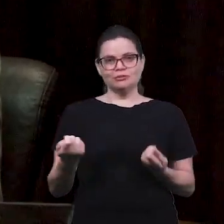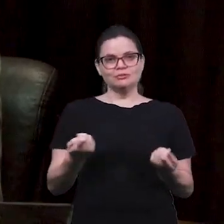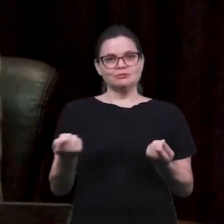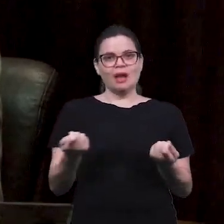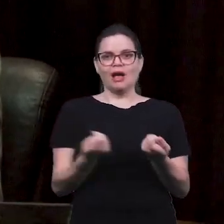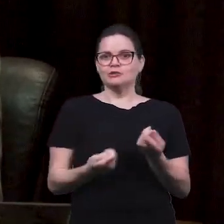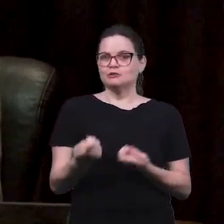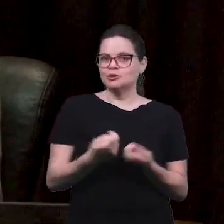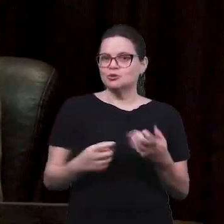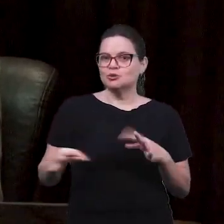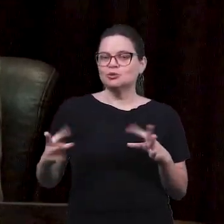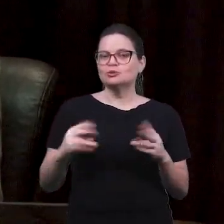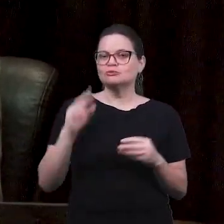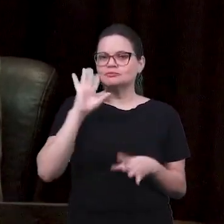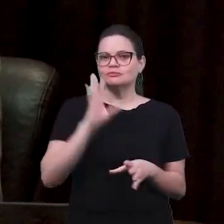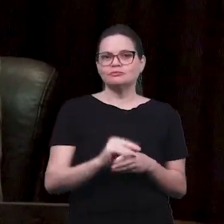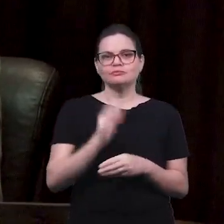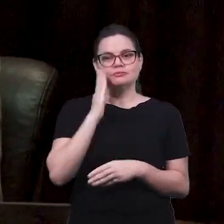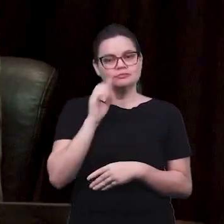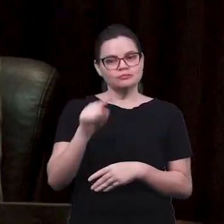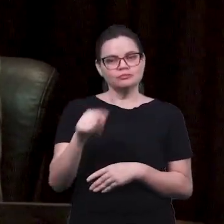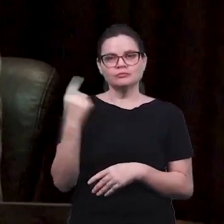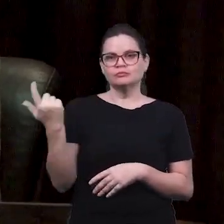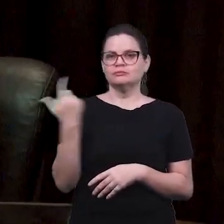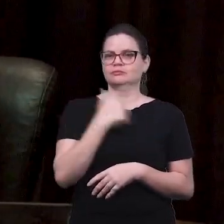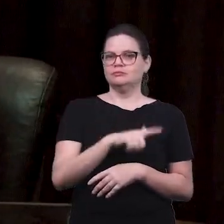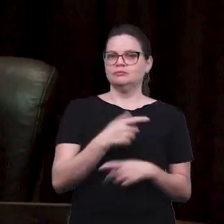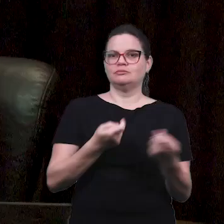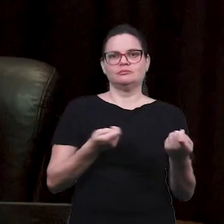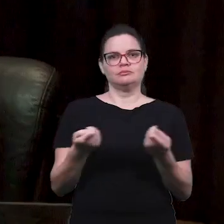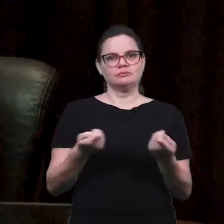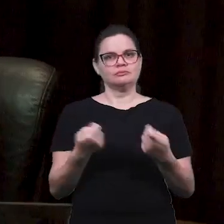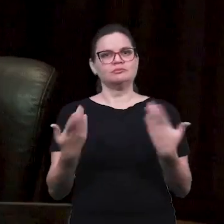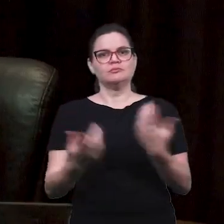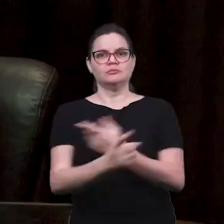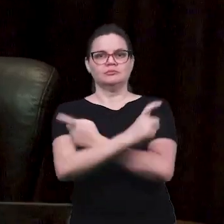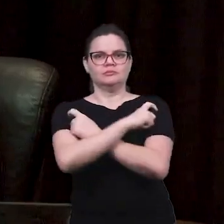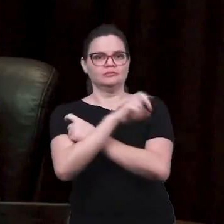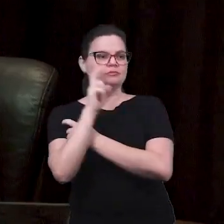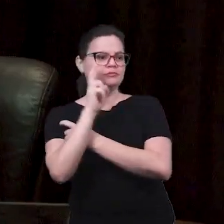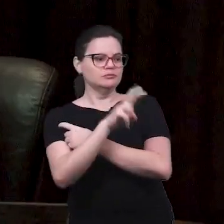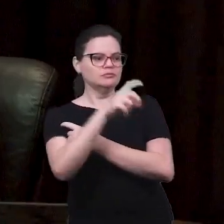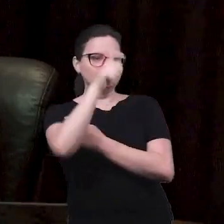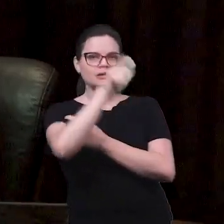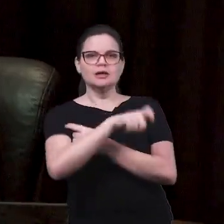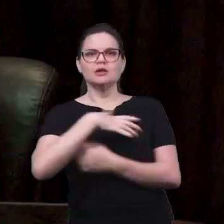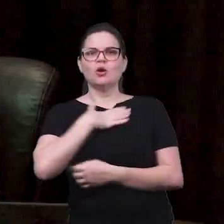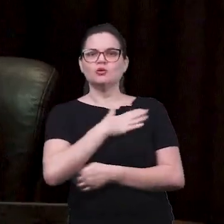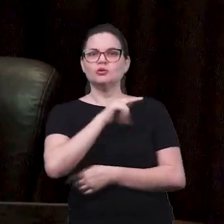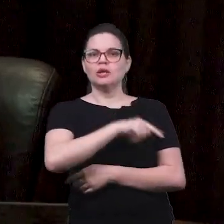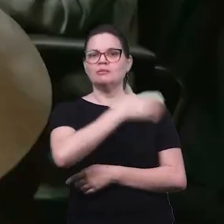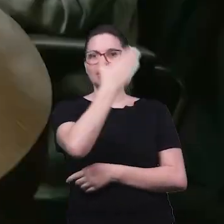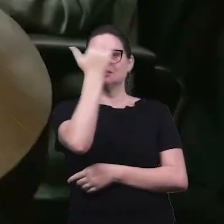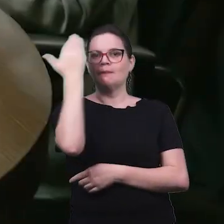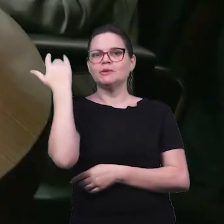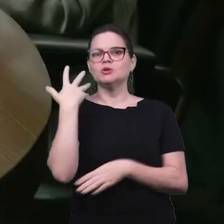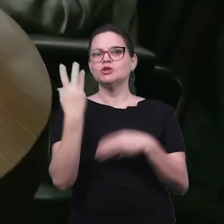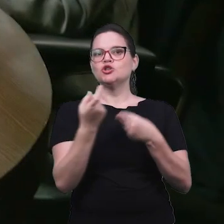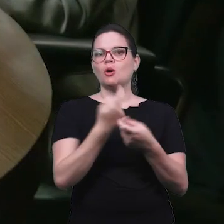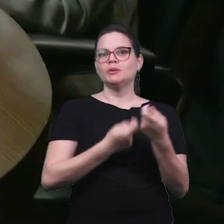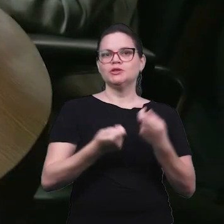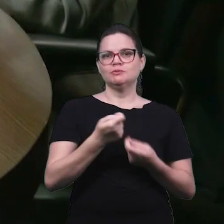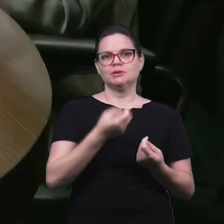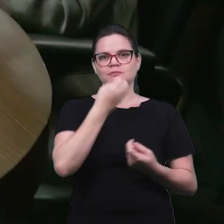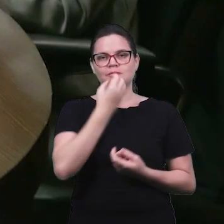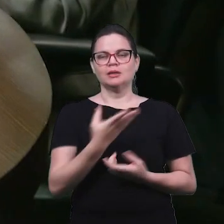previdente, né? E ele ganhou ali graça diante de Faraó exatamente pela sabedoria, pela previdência